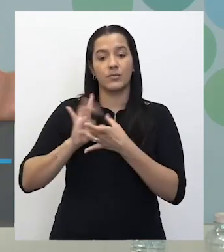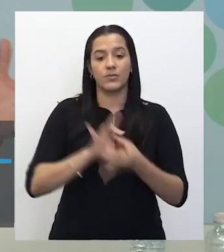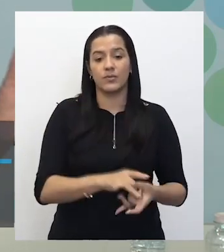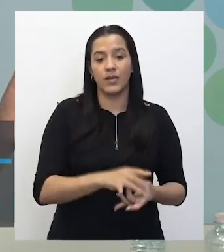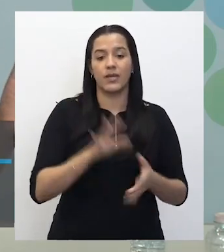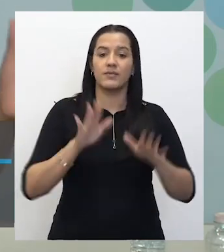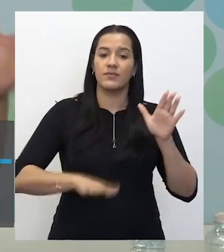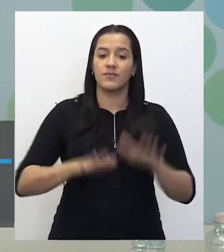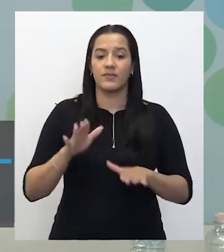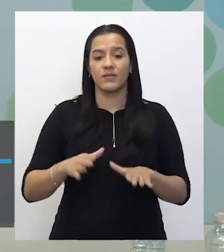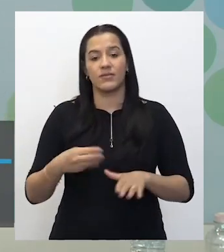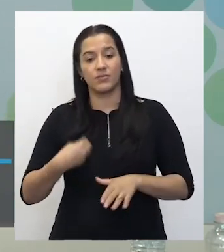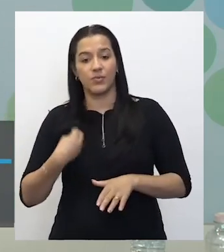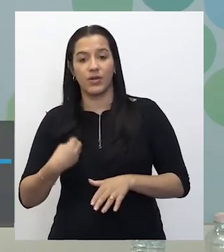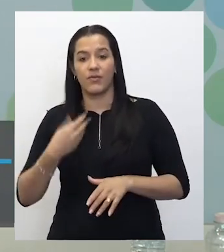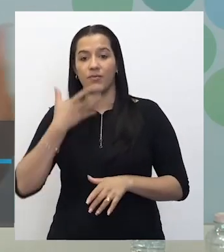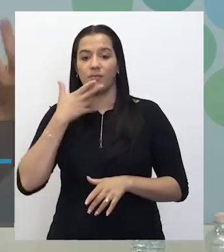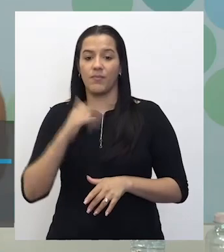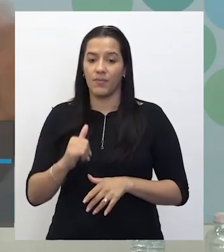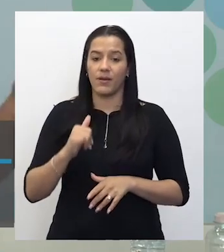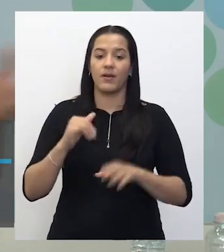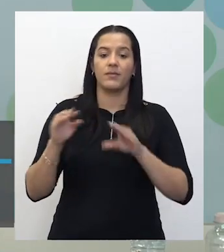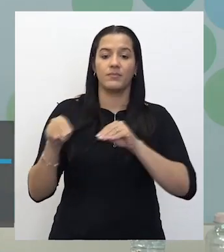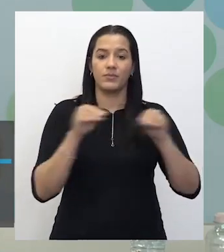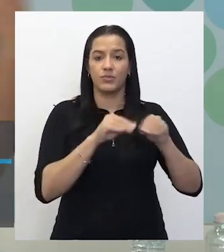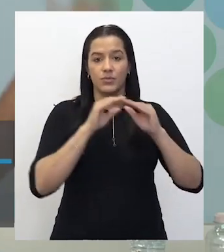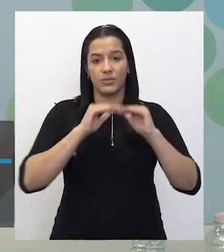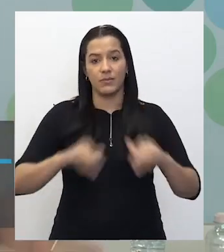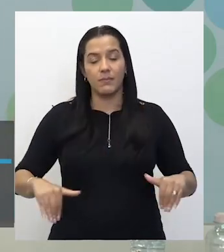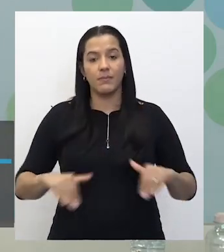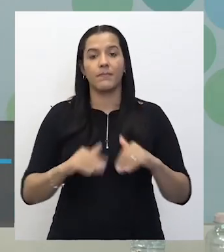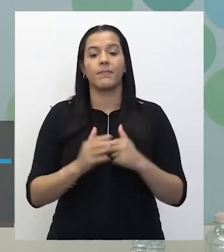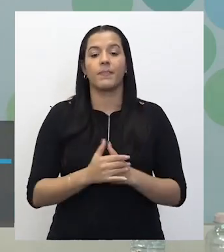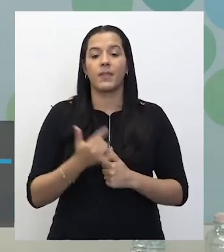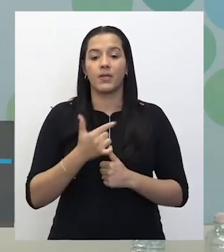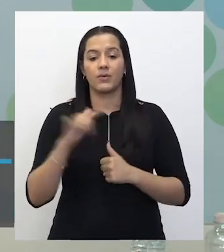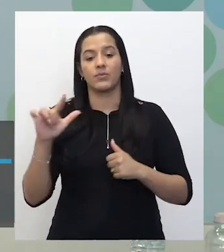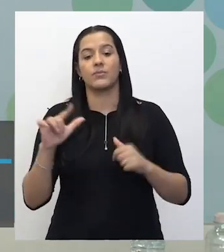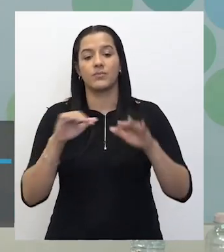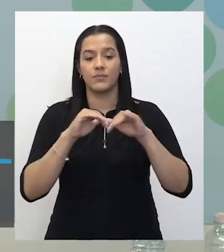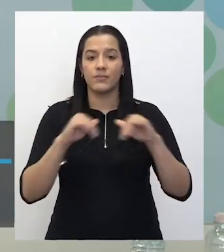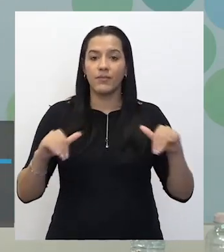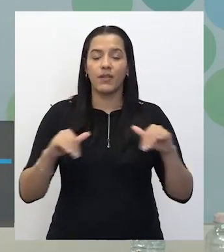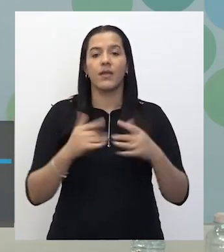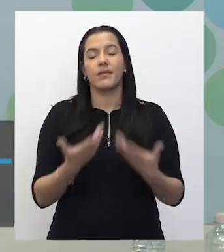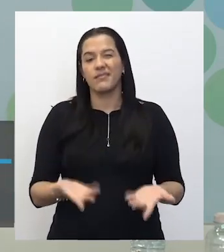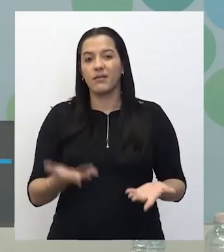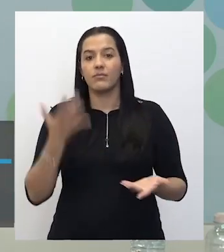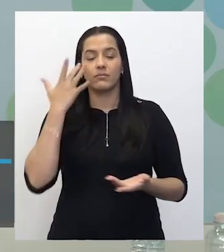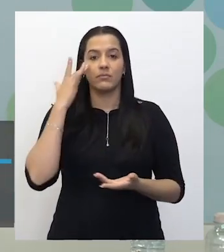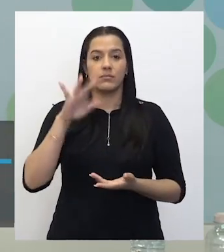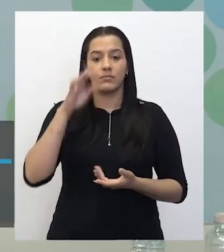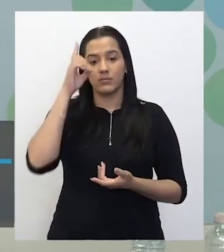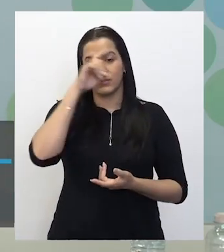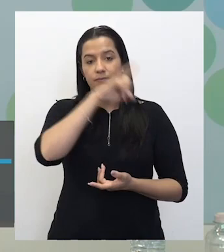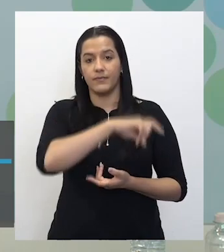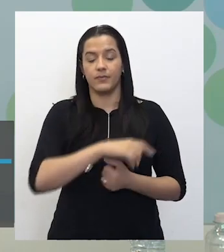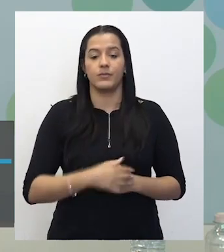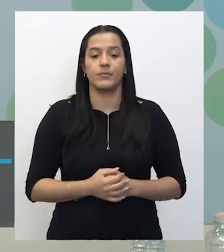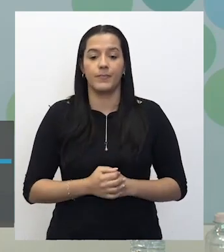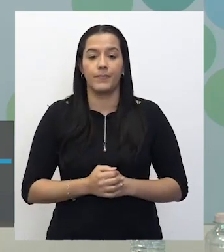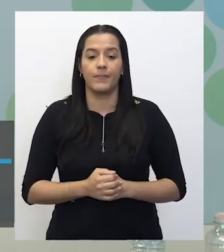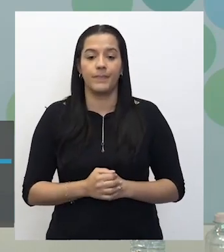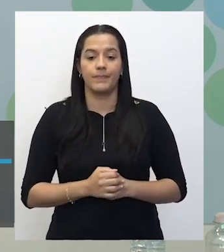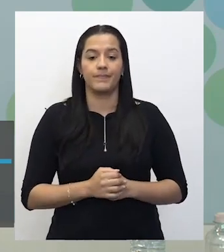morava com o pai, se separou, a mãe se separou, de repente foi para outra cidade. Então ela está colocando aqui algo